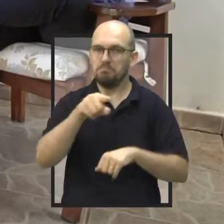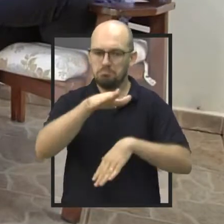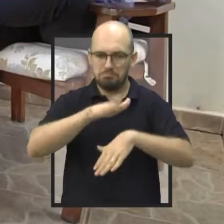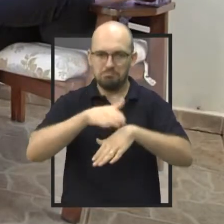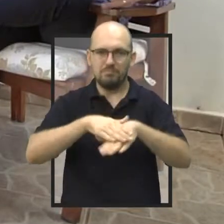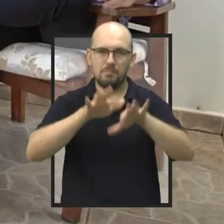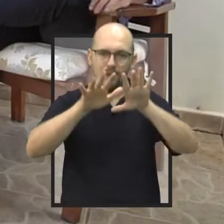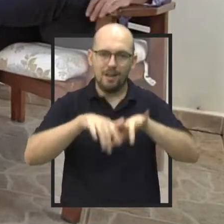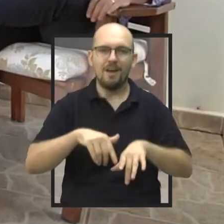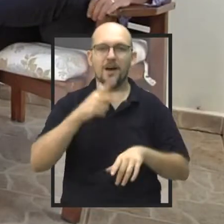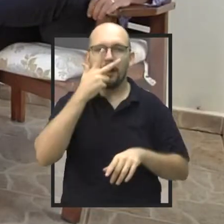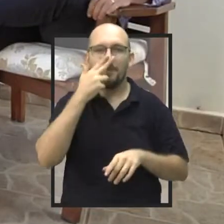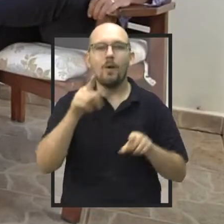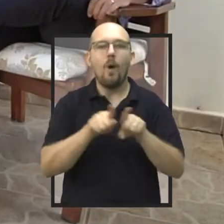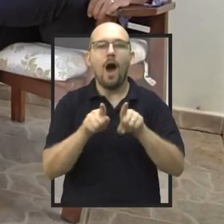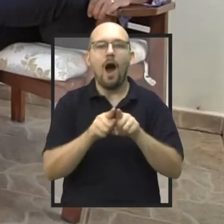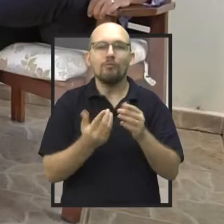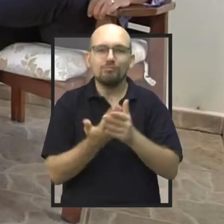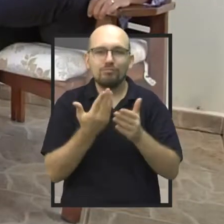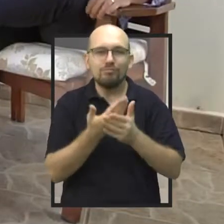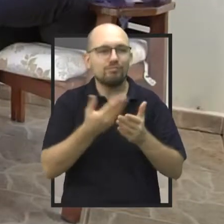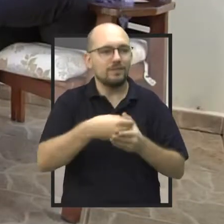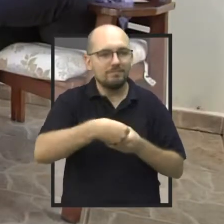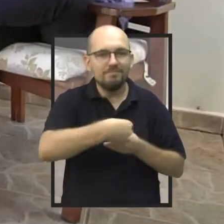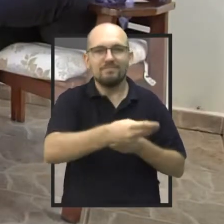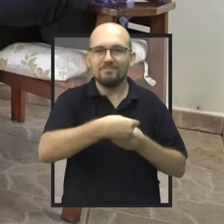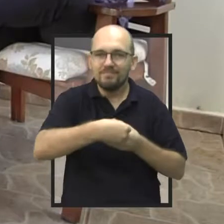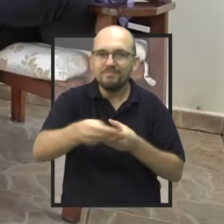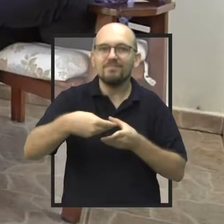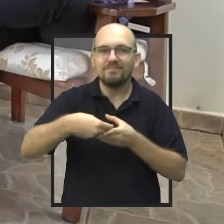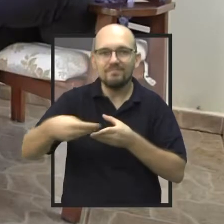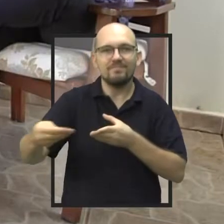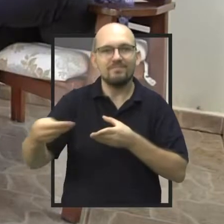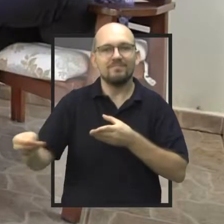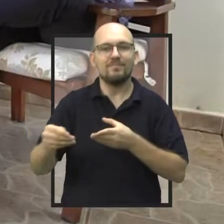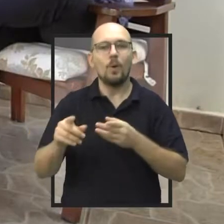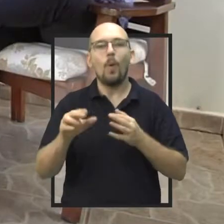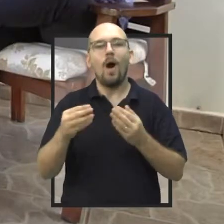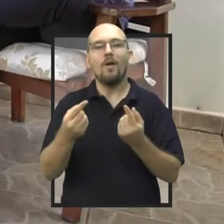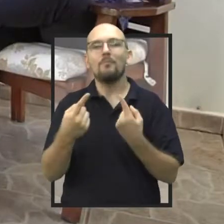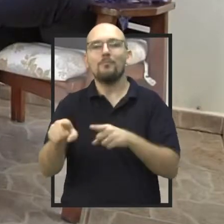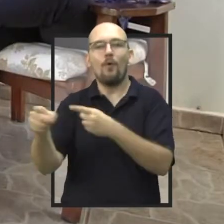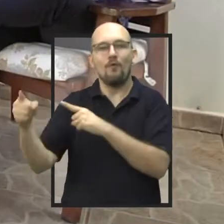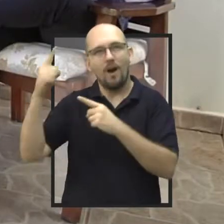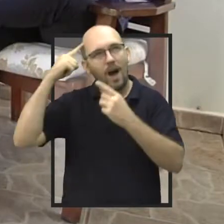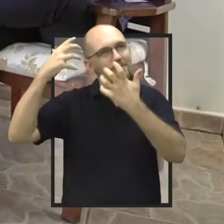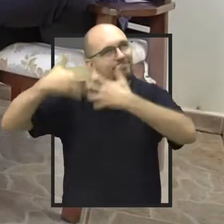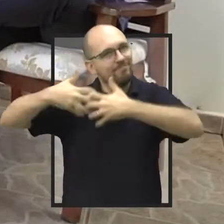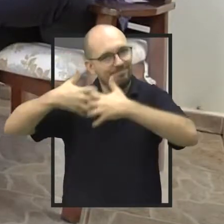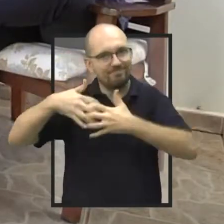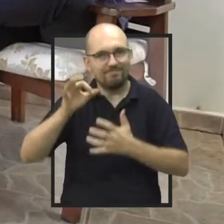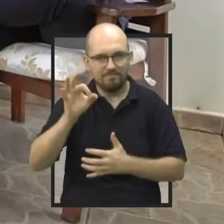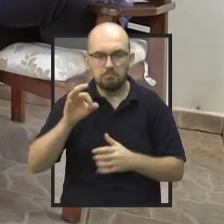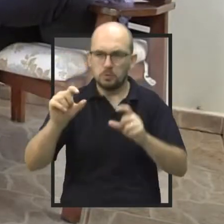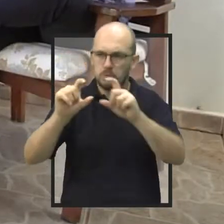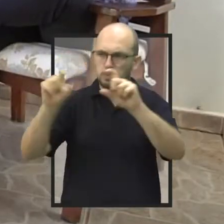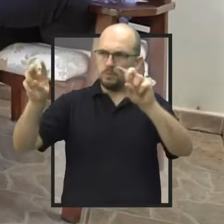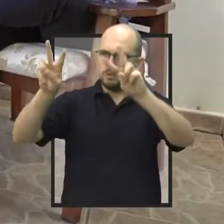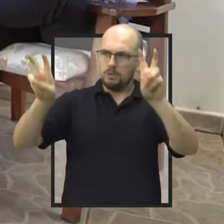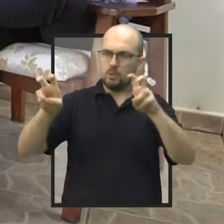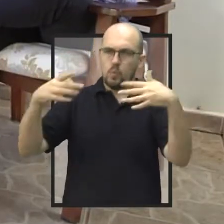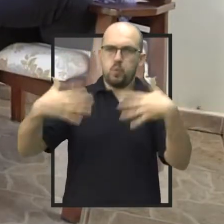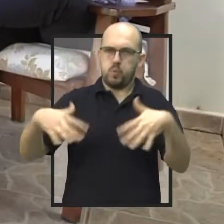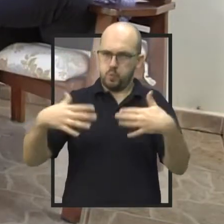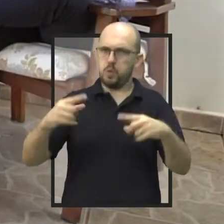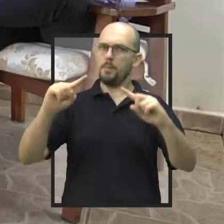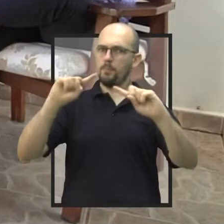está distribuindo com o objetivo de provocar uma reflexão. E o título já provoca uma